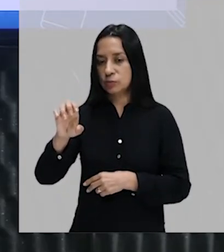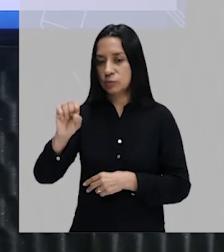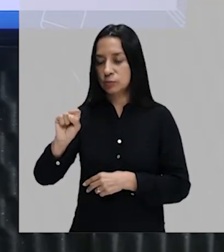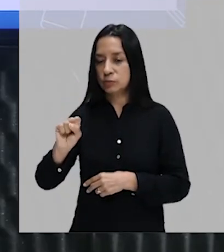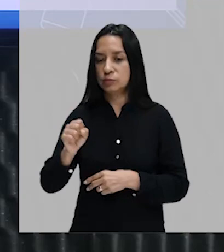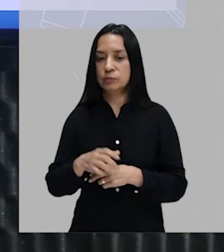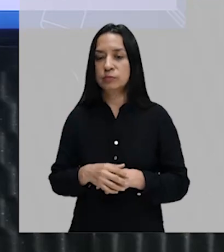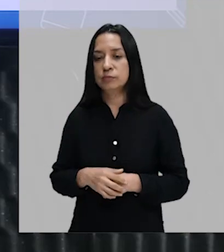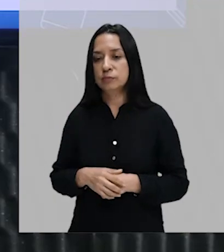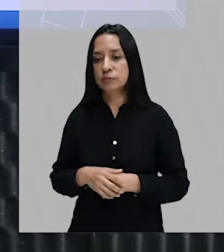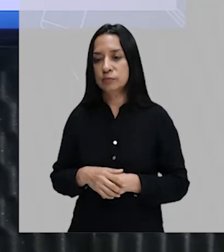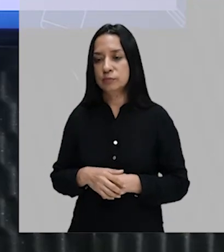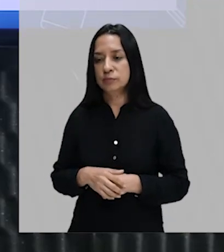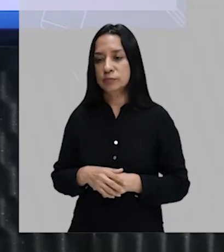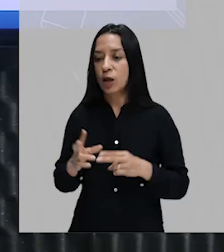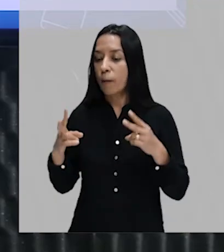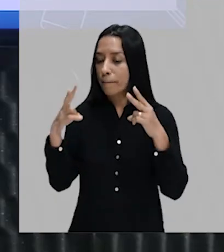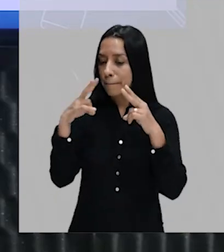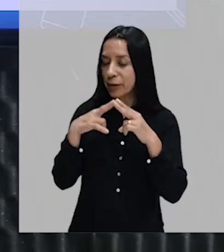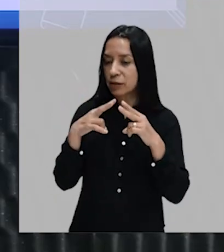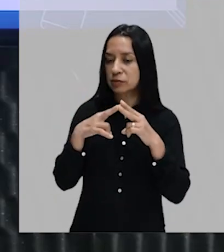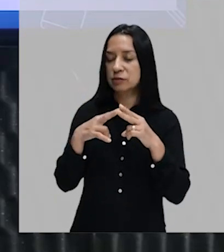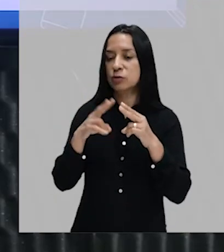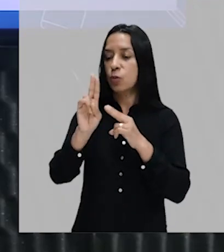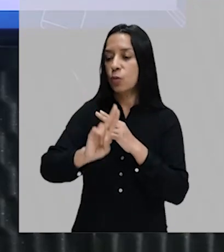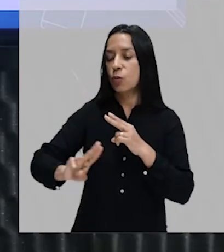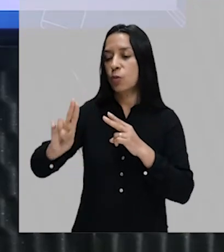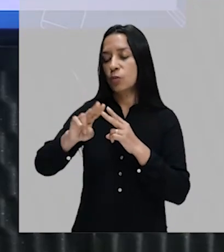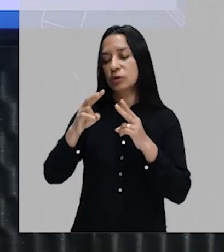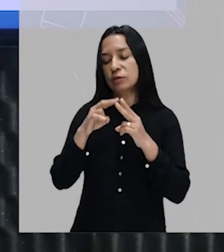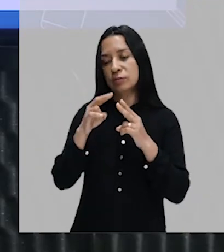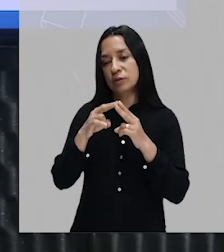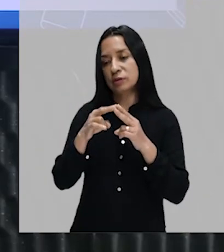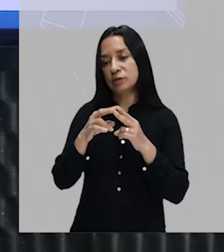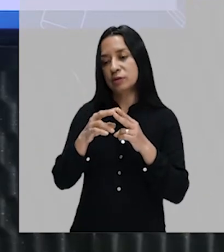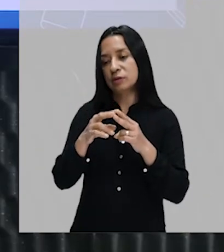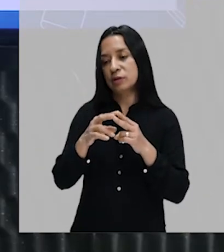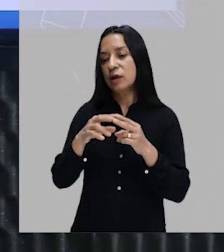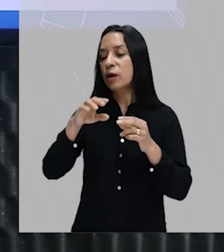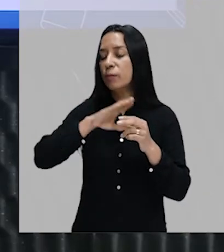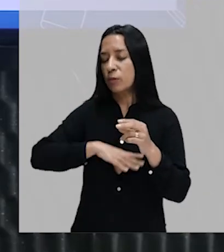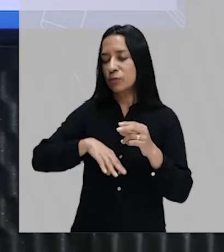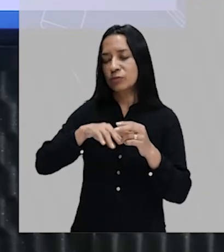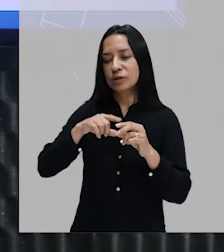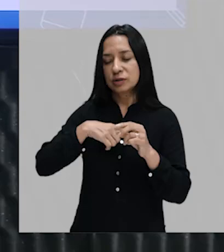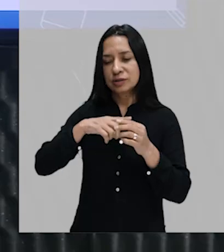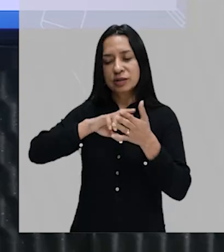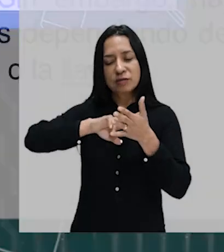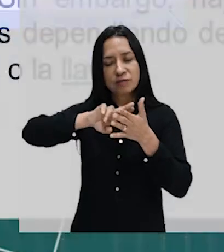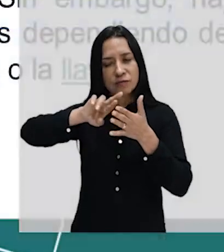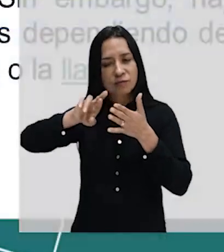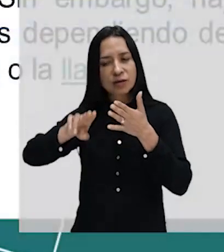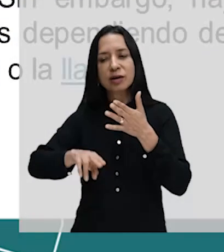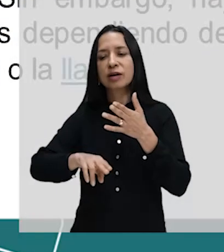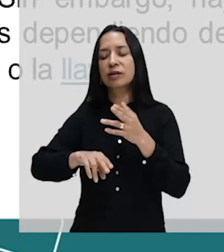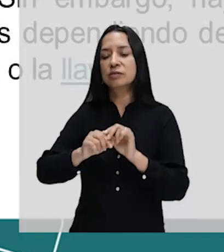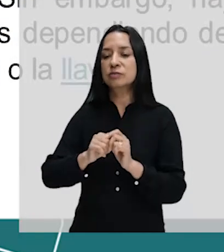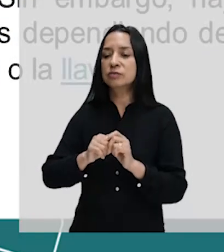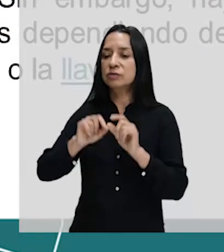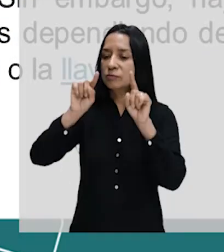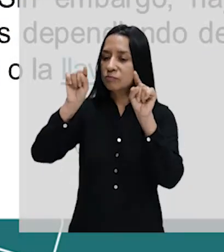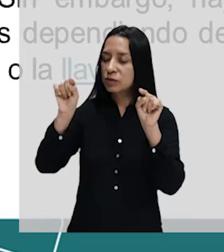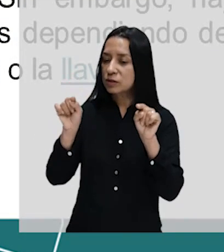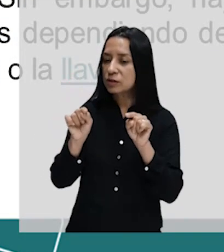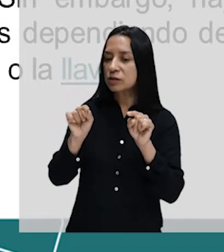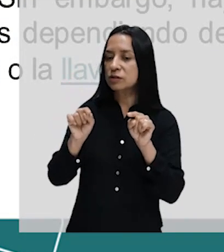obrigatoriamente se ocupam em pares. Na língua portuguesa, nós temos vários, né? As aspas nós utilizamos em pares, os parênteses em